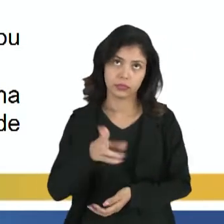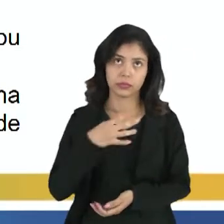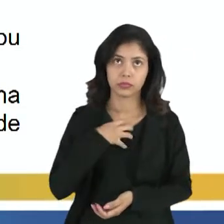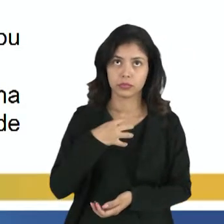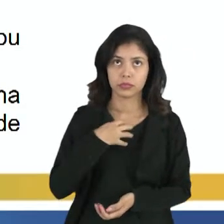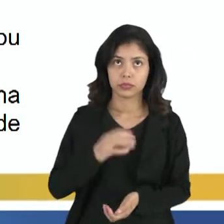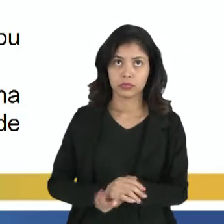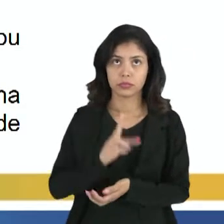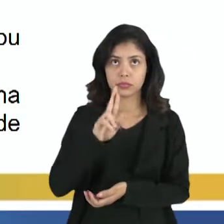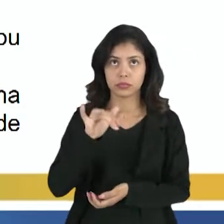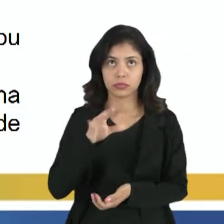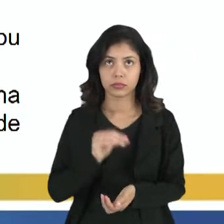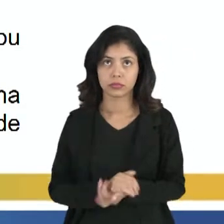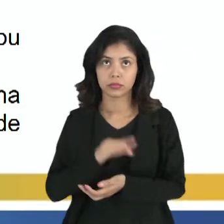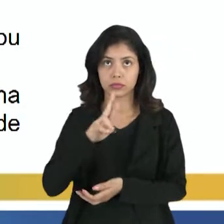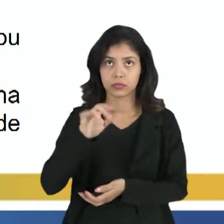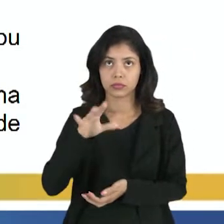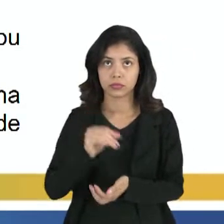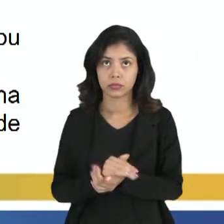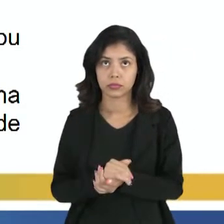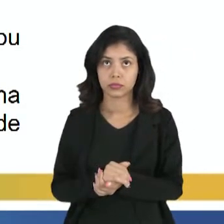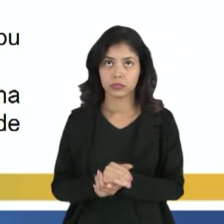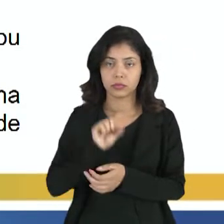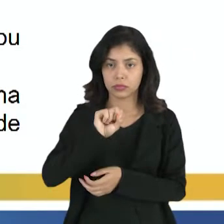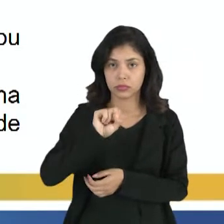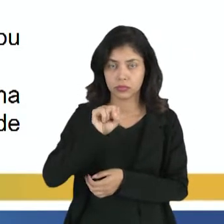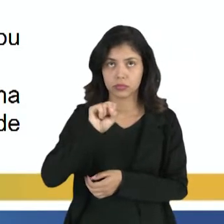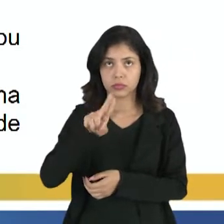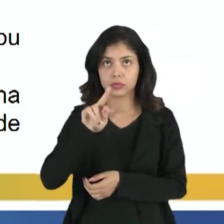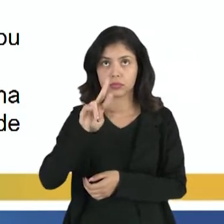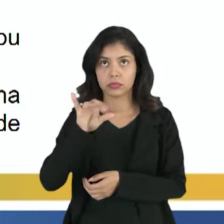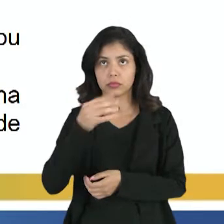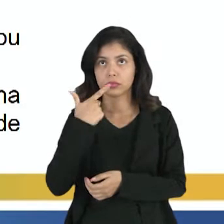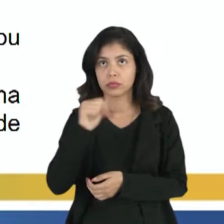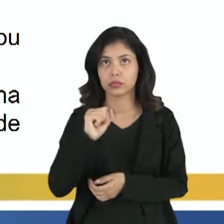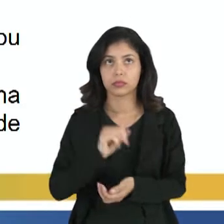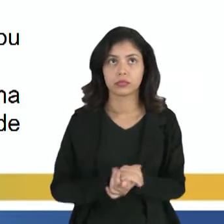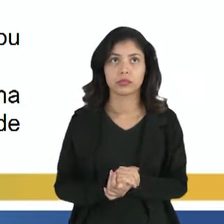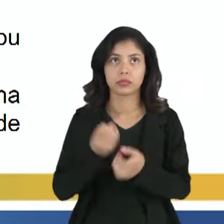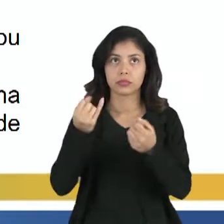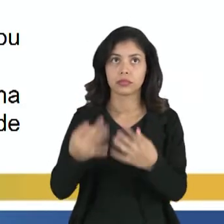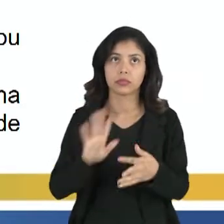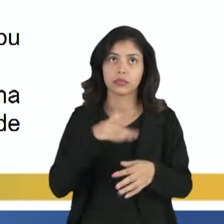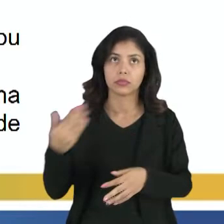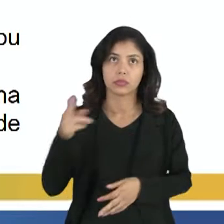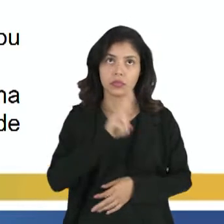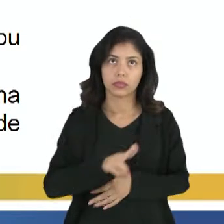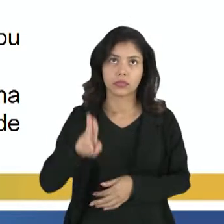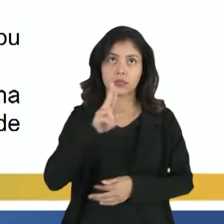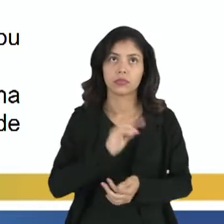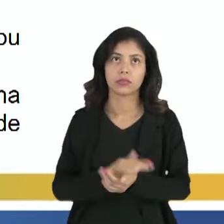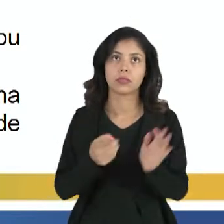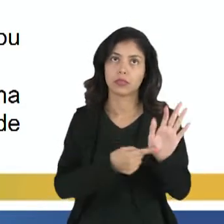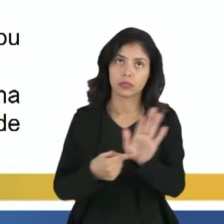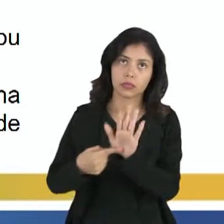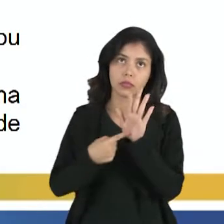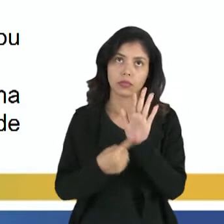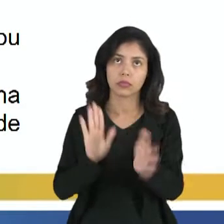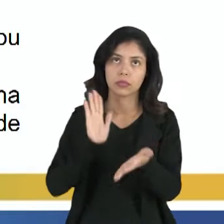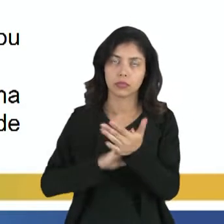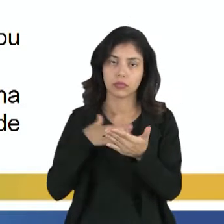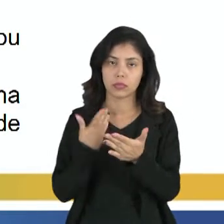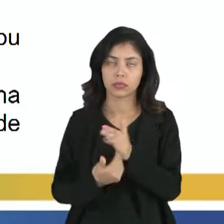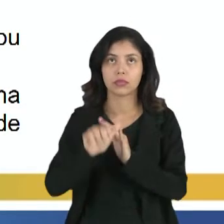sentido figurado, metafórico ou subjetivo da linguagem em uma declaração. Quando utilizada,